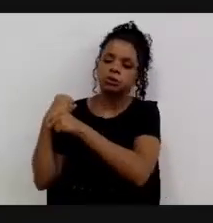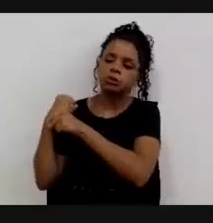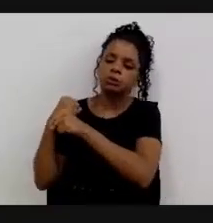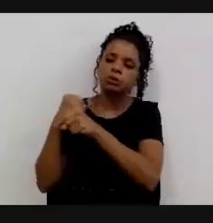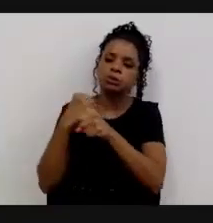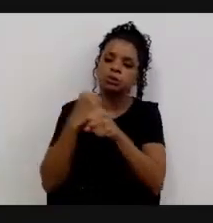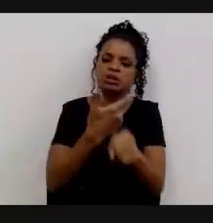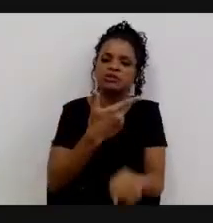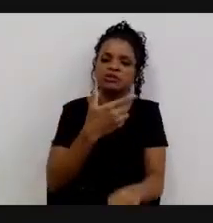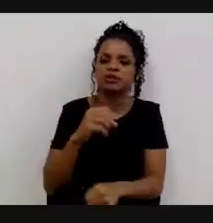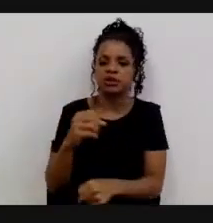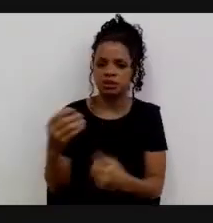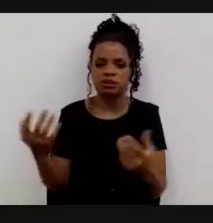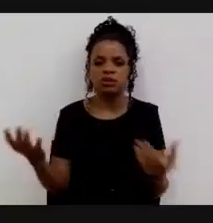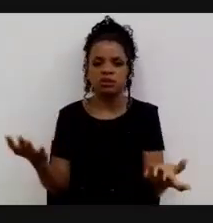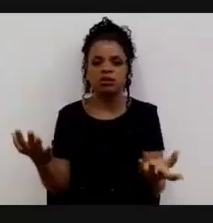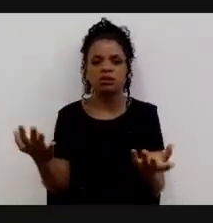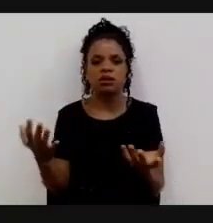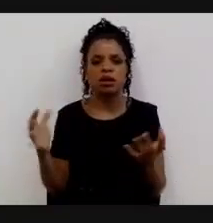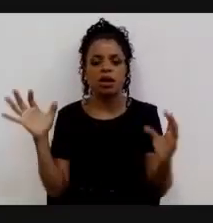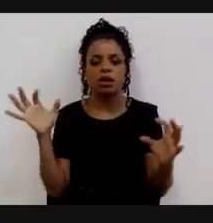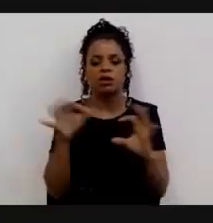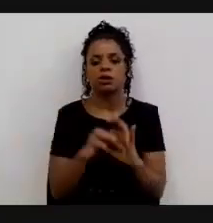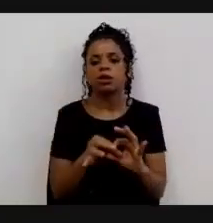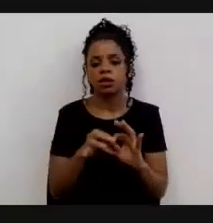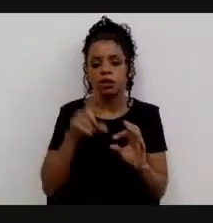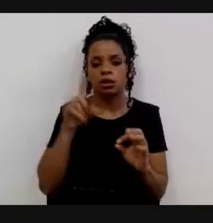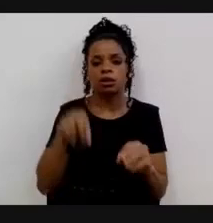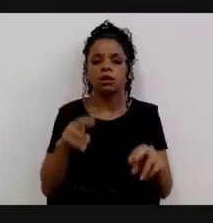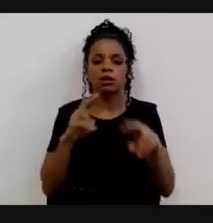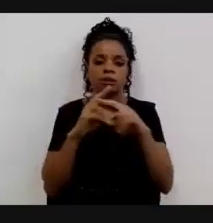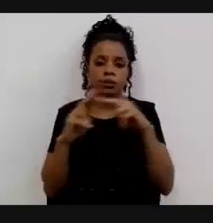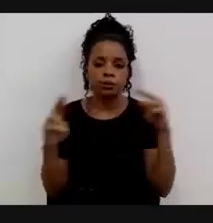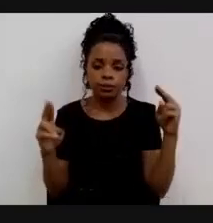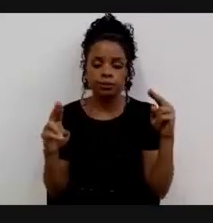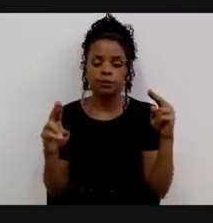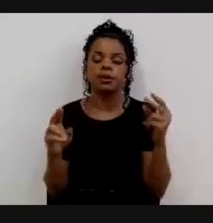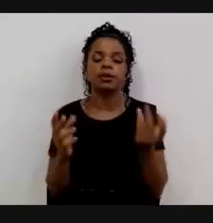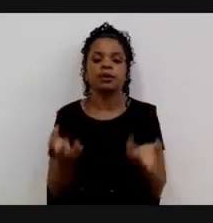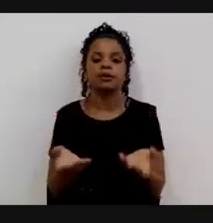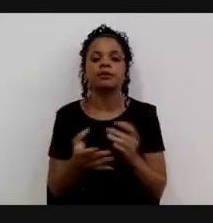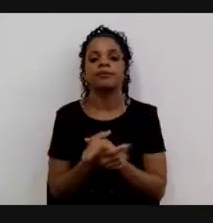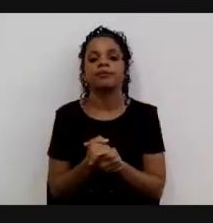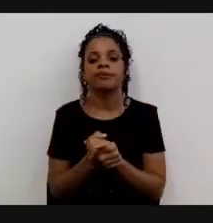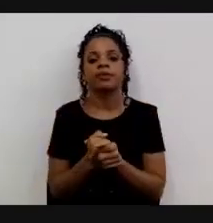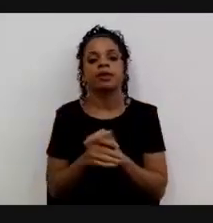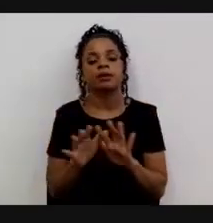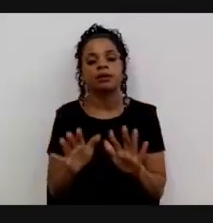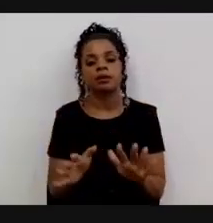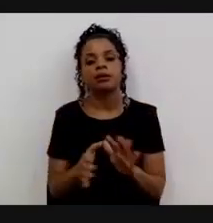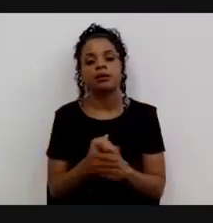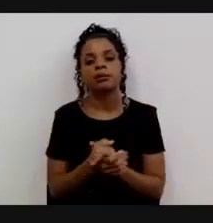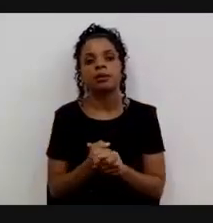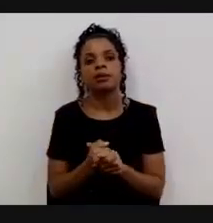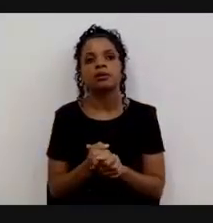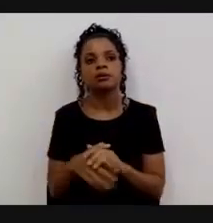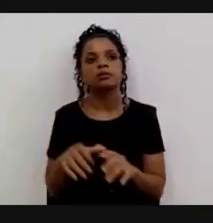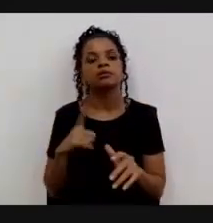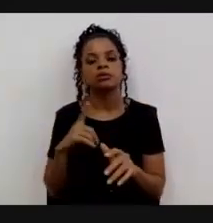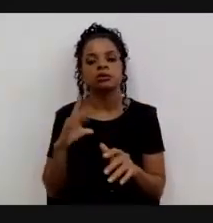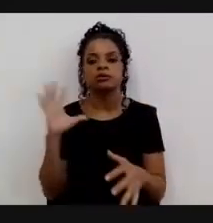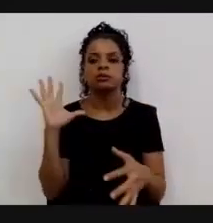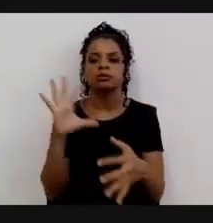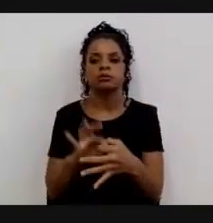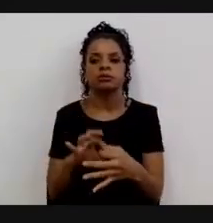anos, estive vinculado à Universidade de Brasília durante muito tempo, agora já me desvinculei de lá, mas estive vinculado